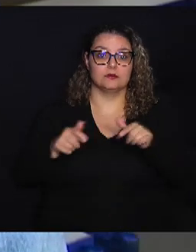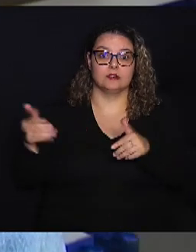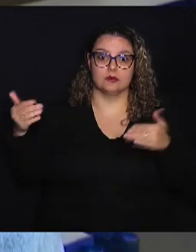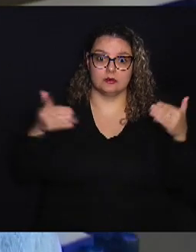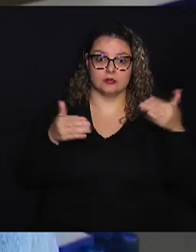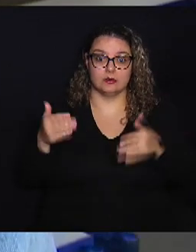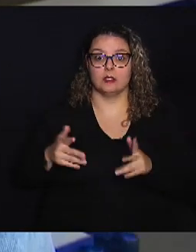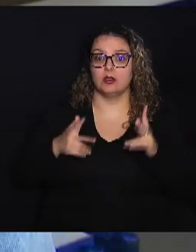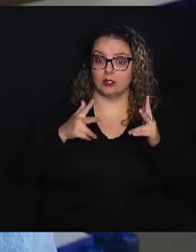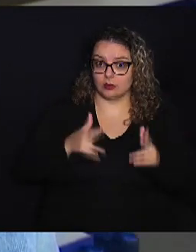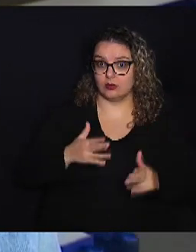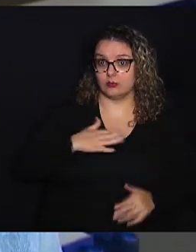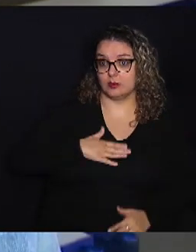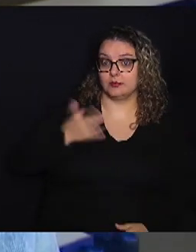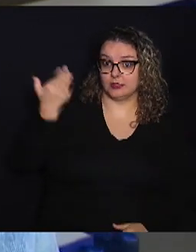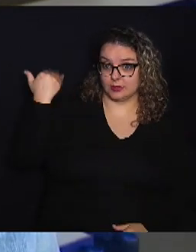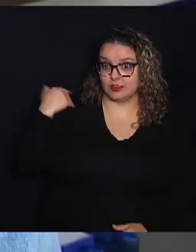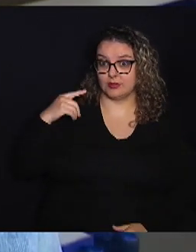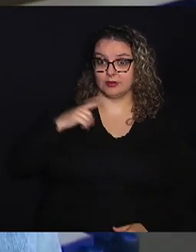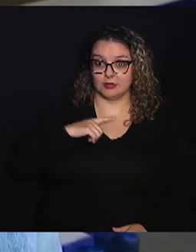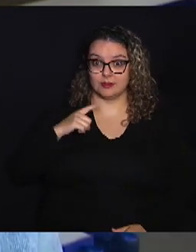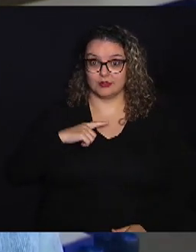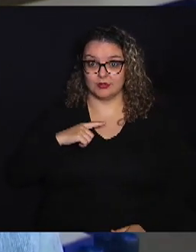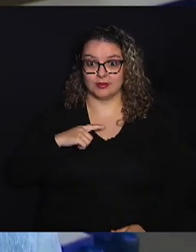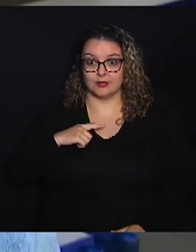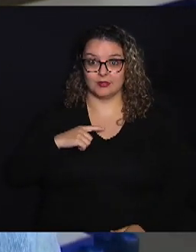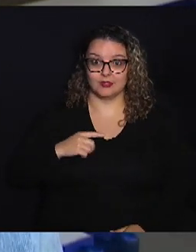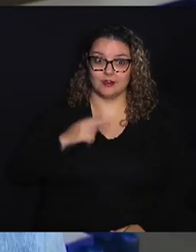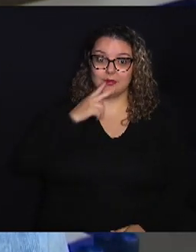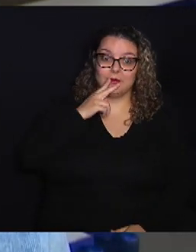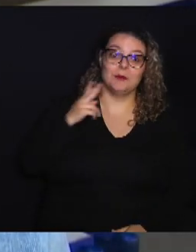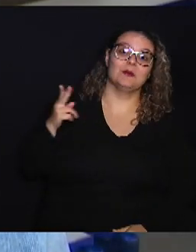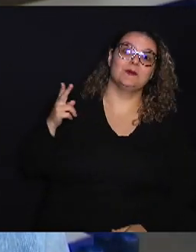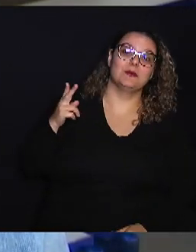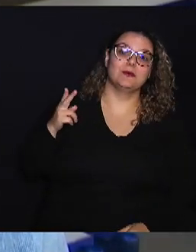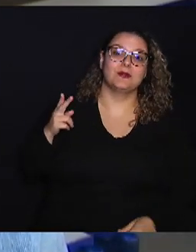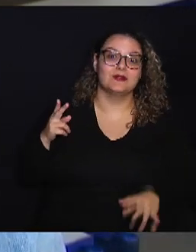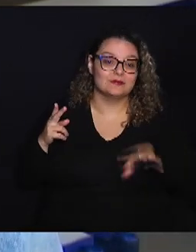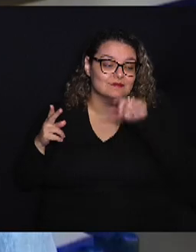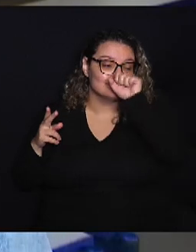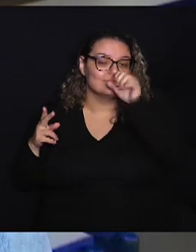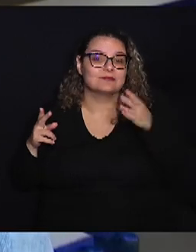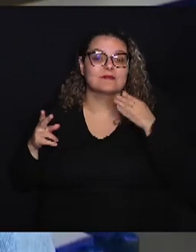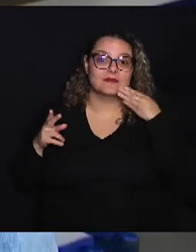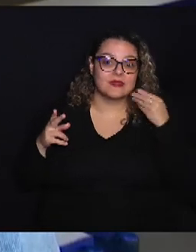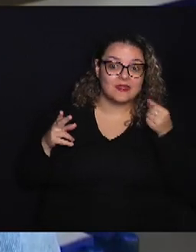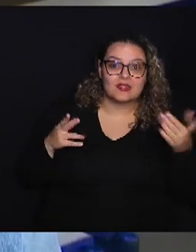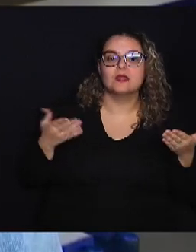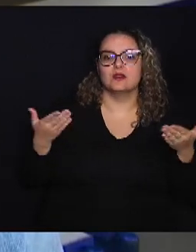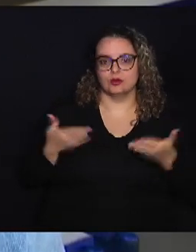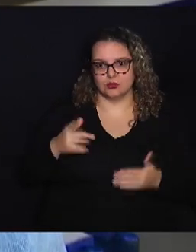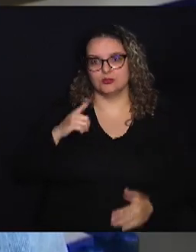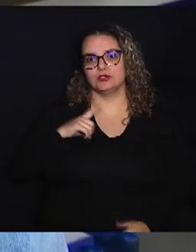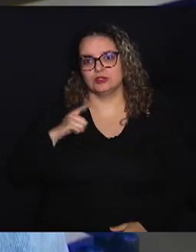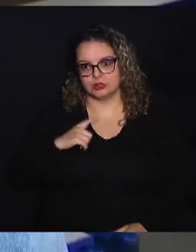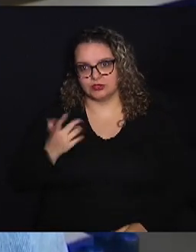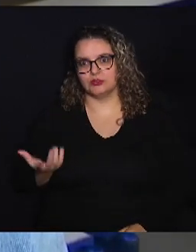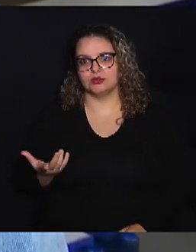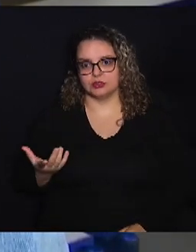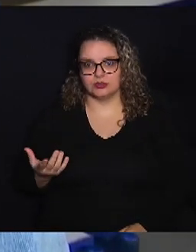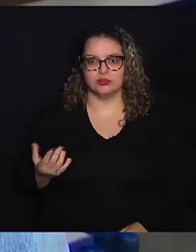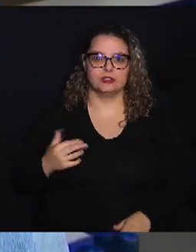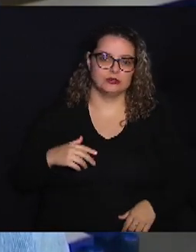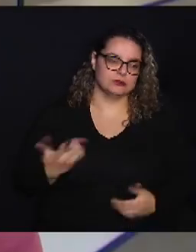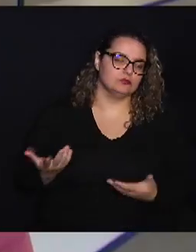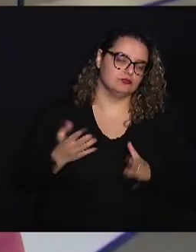mesma forma que na minha época tinha a questão dos cigarros cheirosos, desaborizados, enfim, hoje em dia tem essa questão da moda do